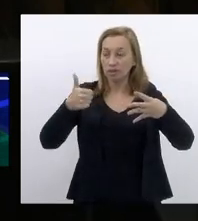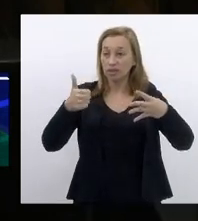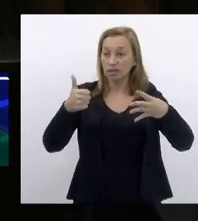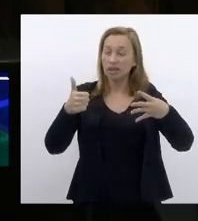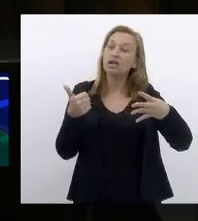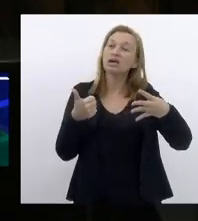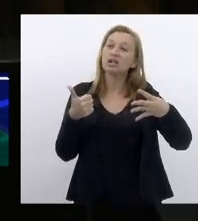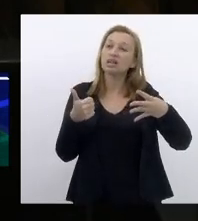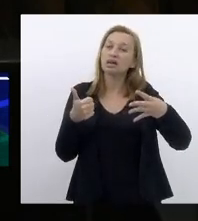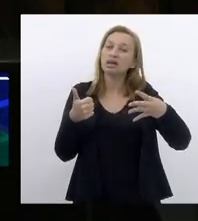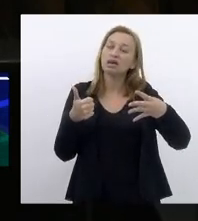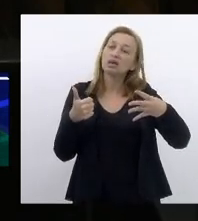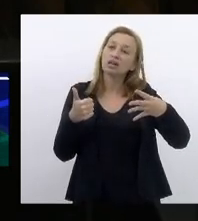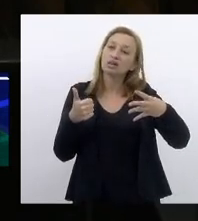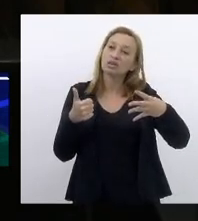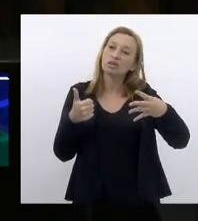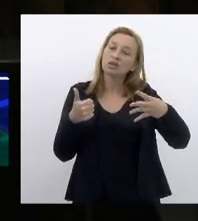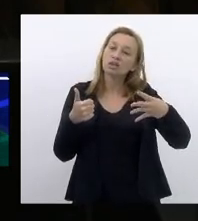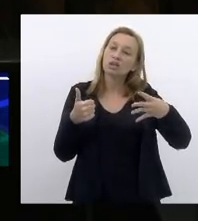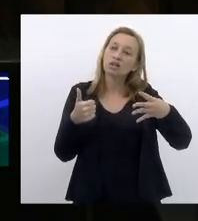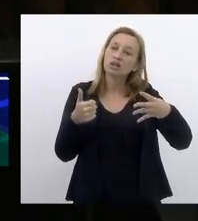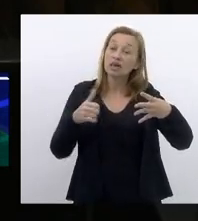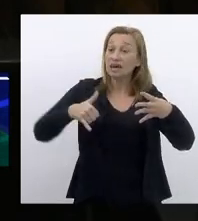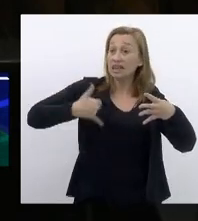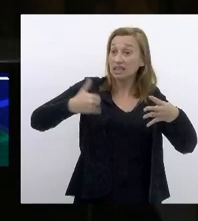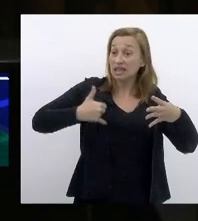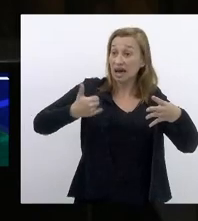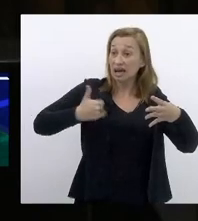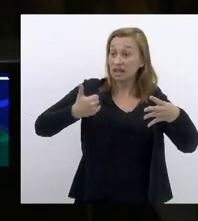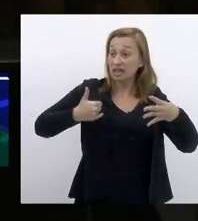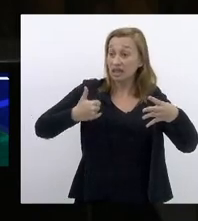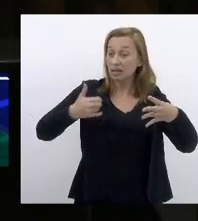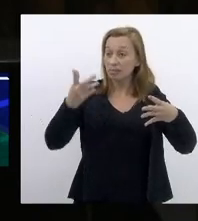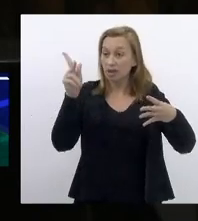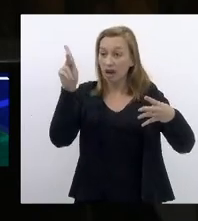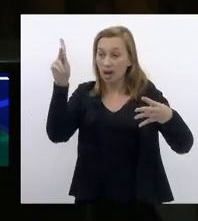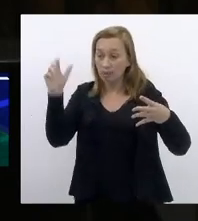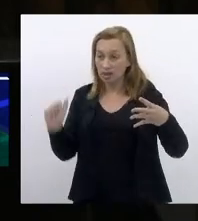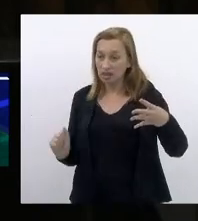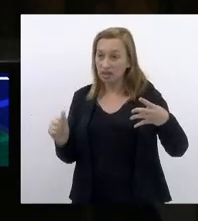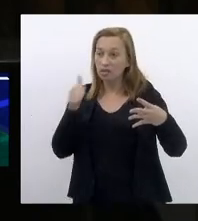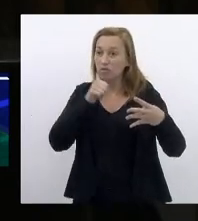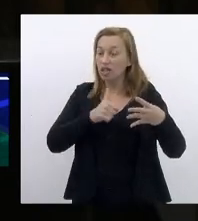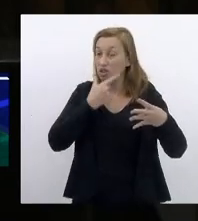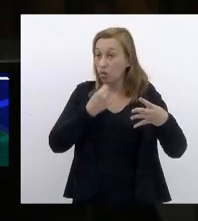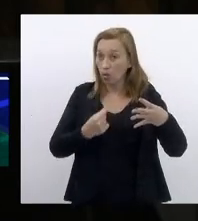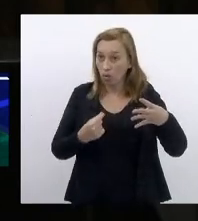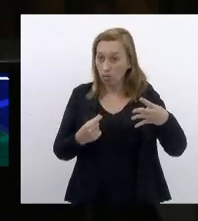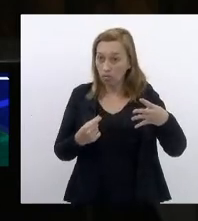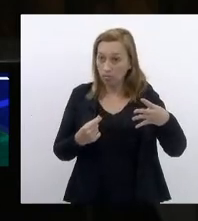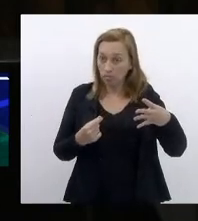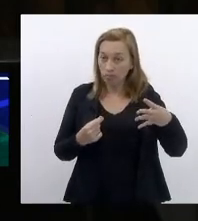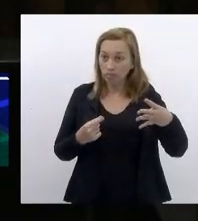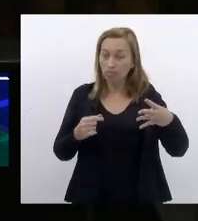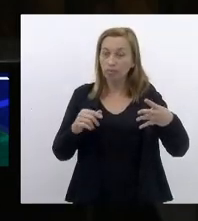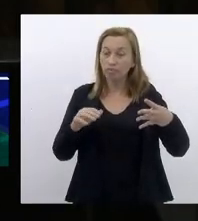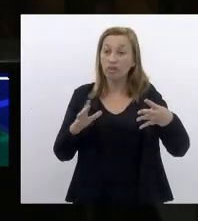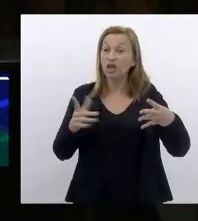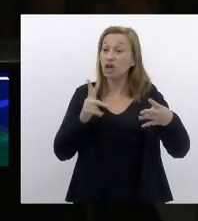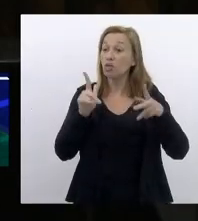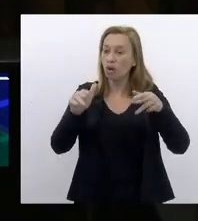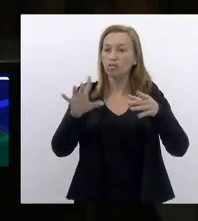Simplificando, que é requisito de idade mínima para aposentadoria de homens e mulheres, ser similar ao da